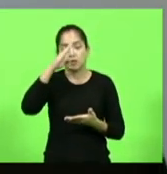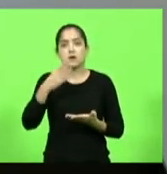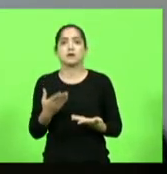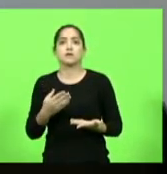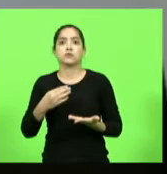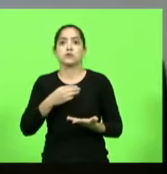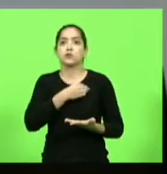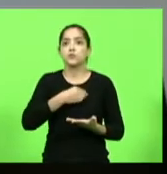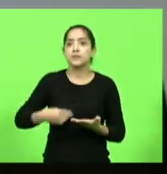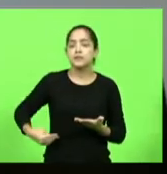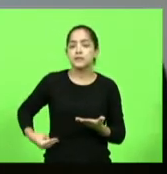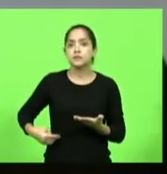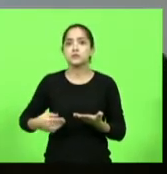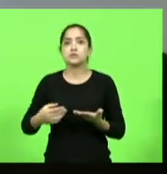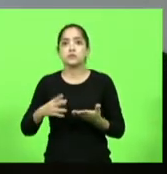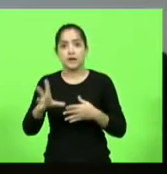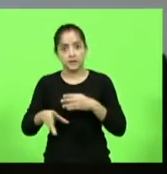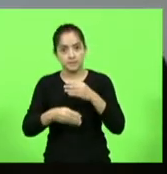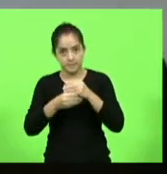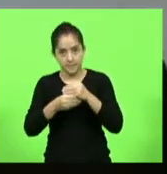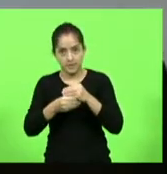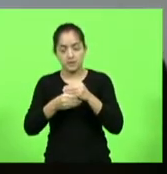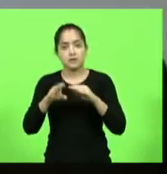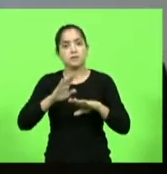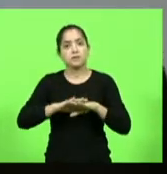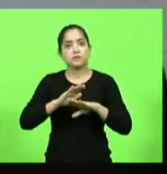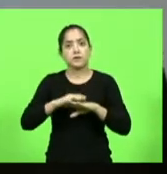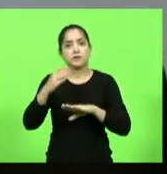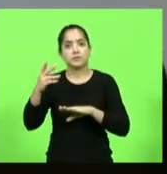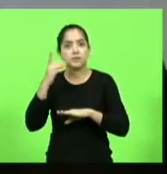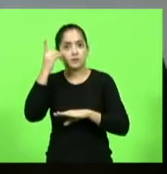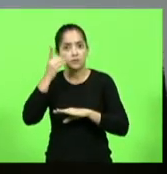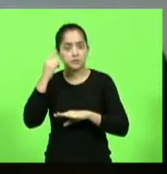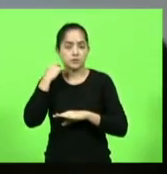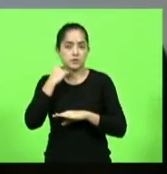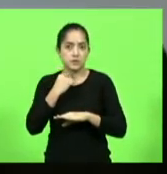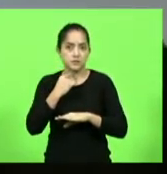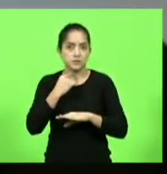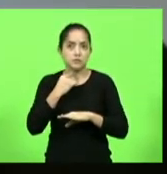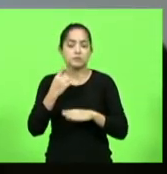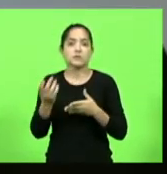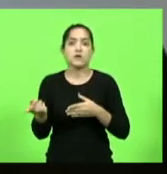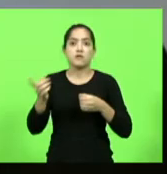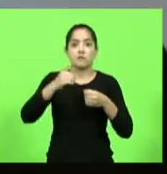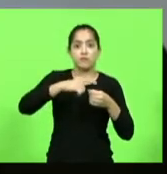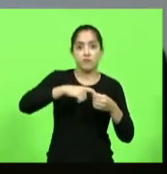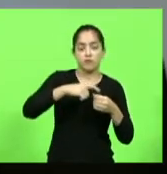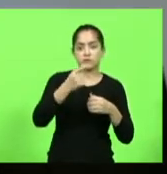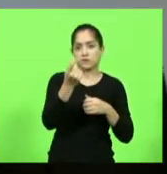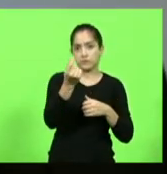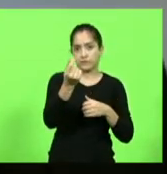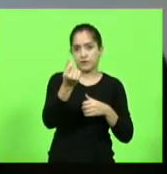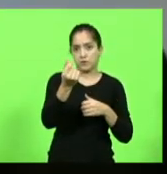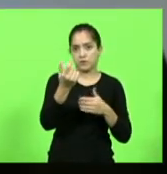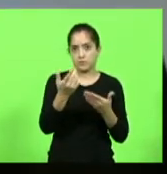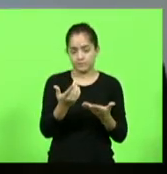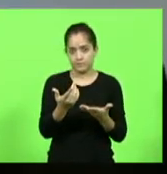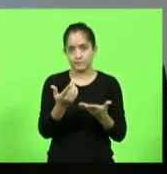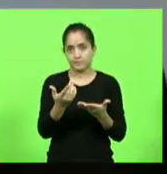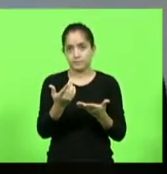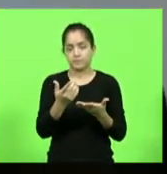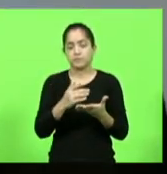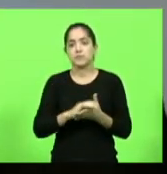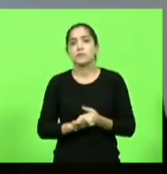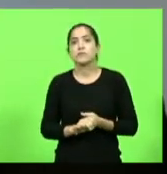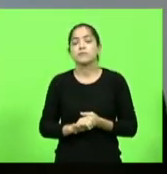eu quero ressaltar a emenda feita pelo deputado Silvio Drevik, que retorne esse dinheiro. Porque só tem superávit